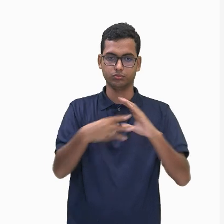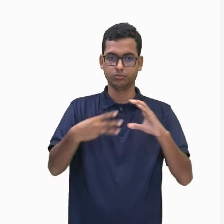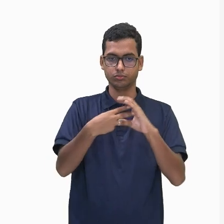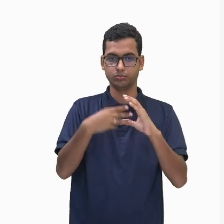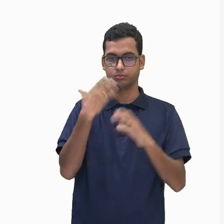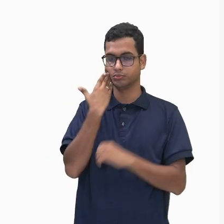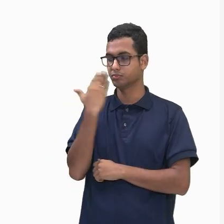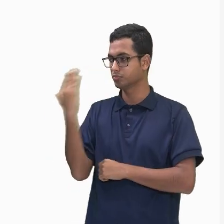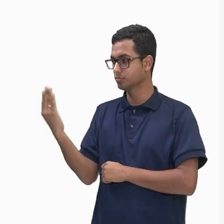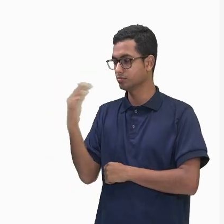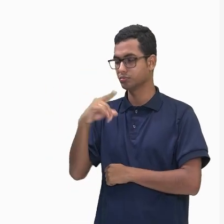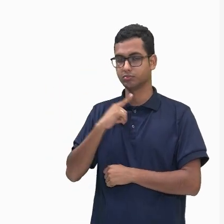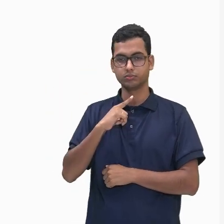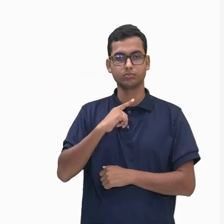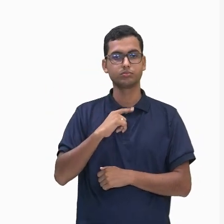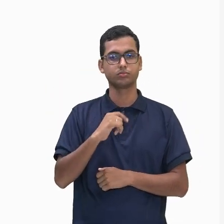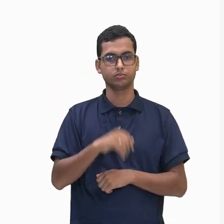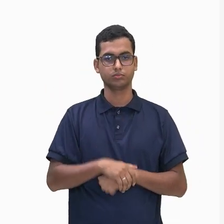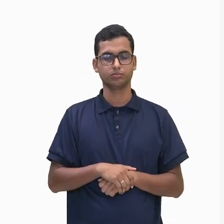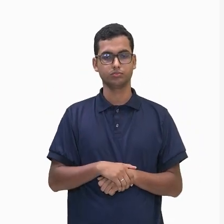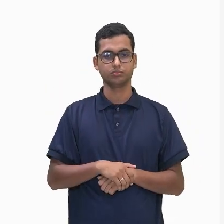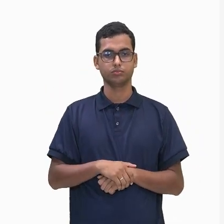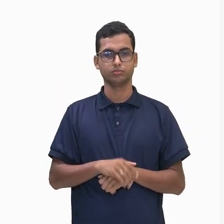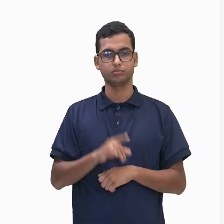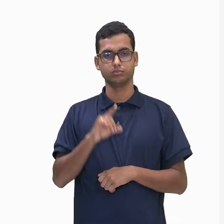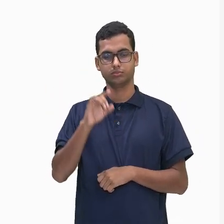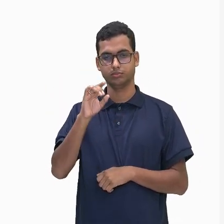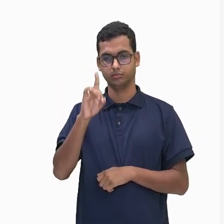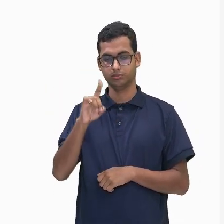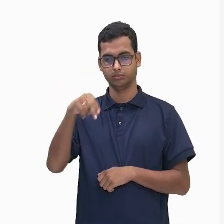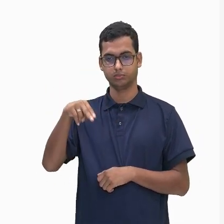aí a sigla, né, que está sendo representada, o